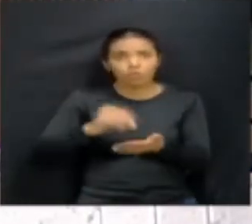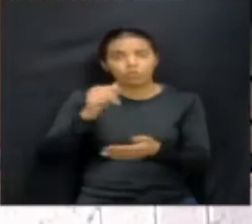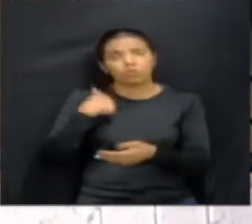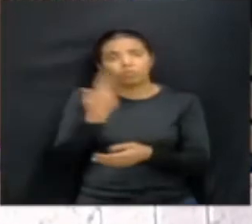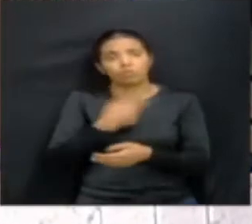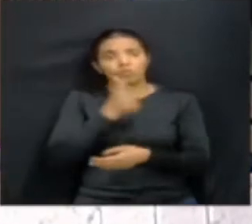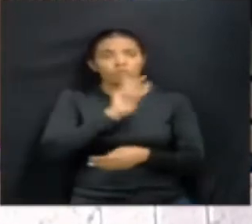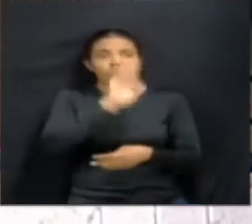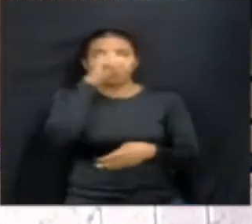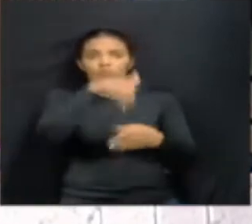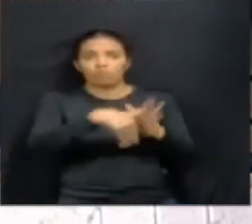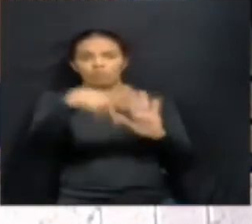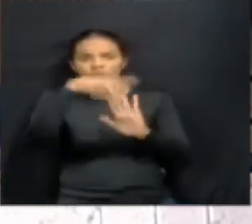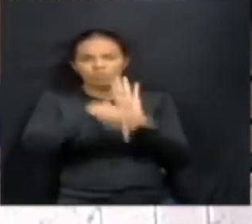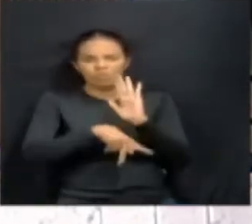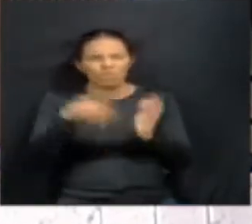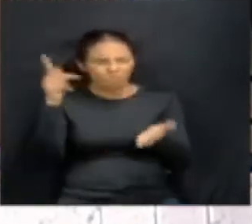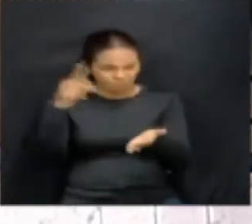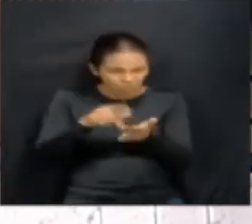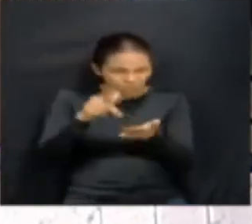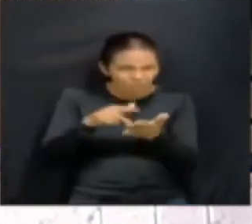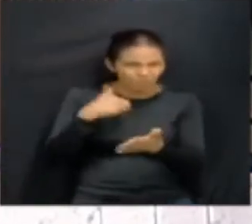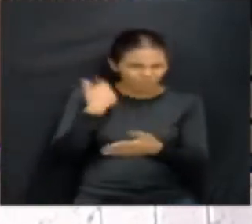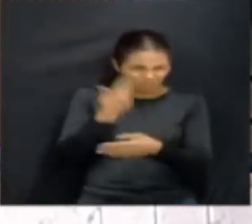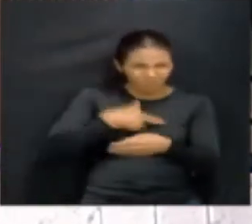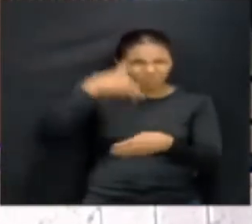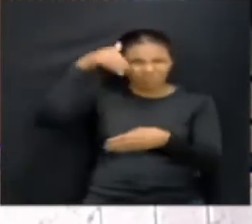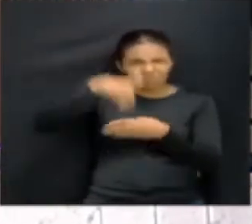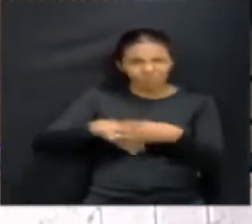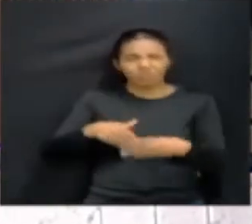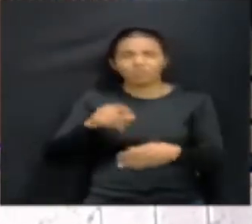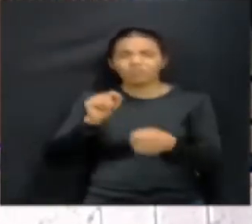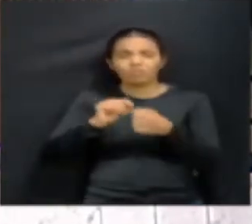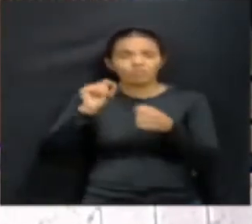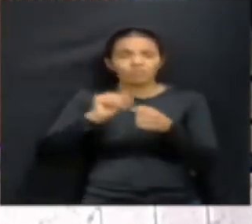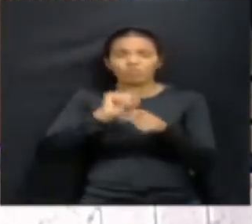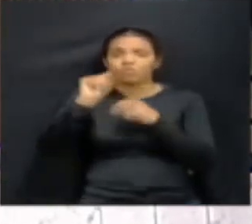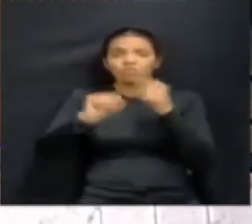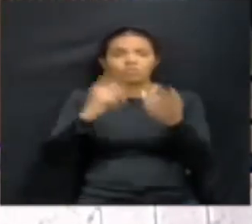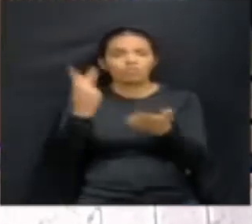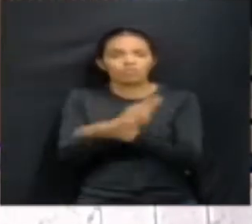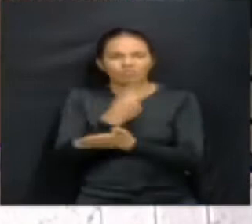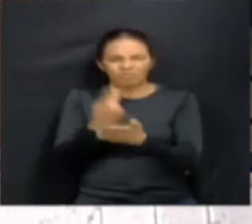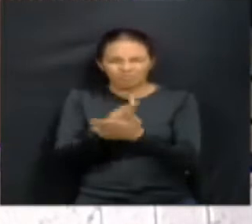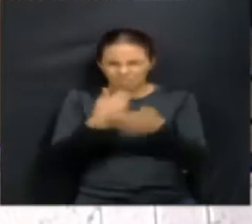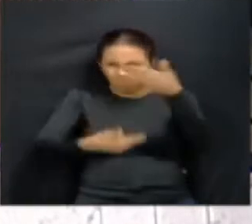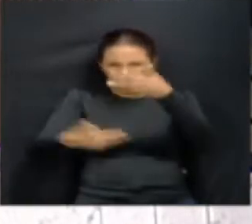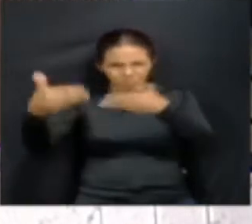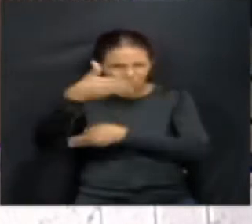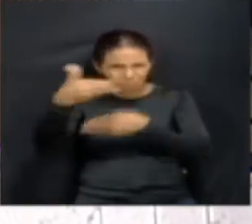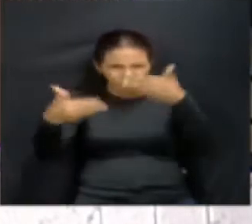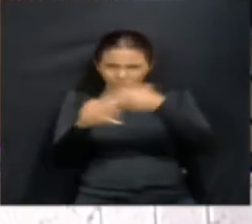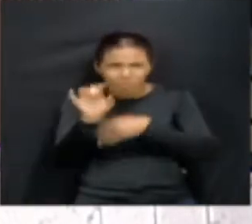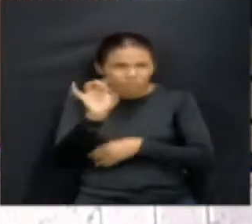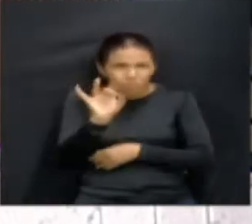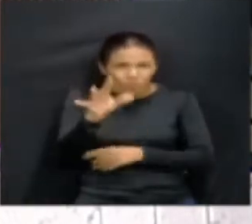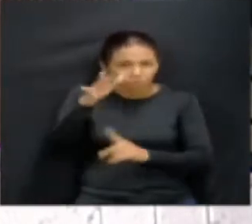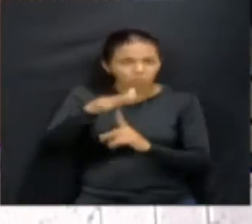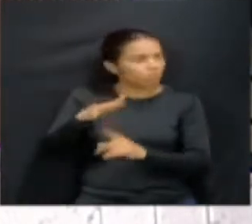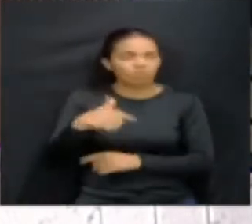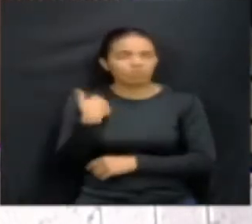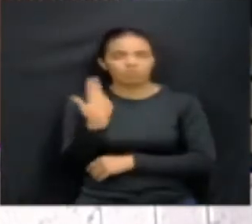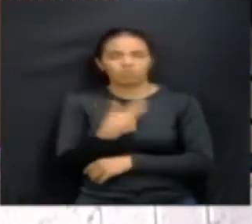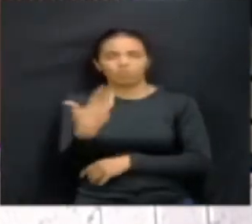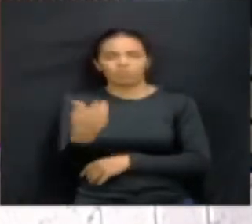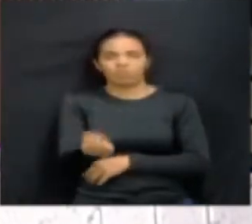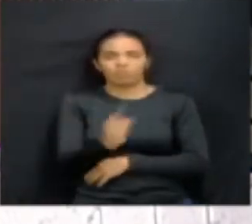esse projeto é um salto para o escuro PowerPoint de novo no Paraná não eu quero aqui dizer e pediu meus amigos